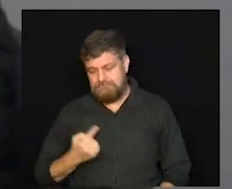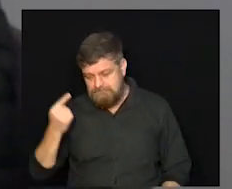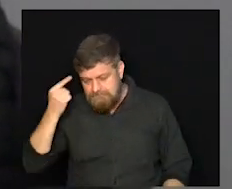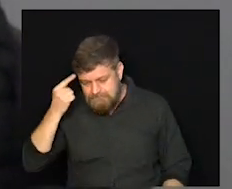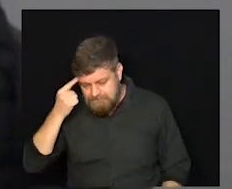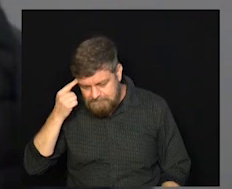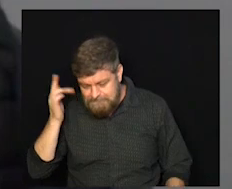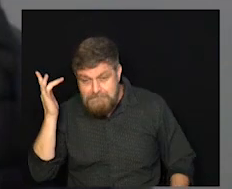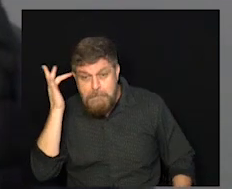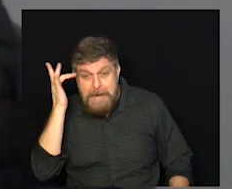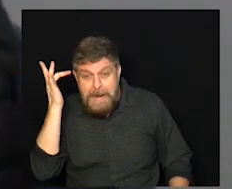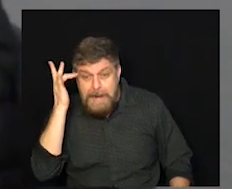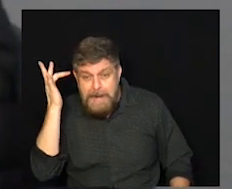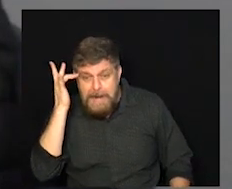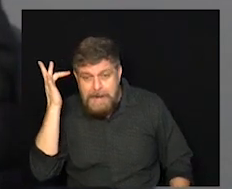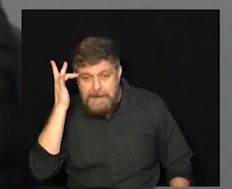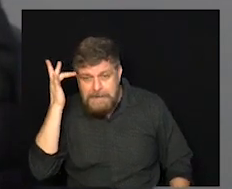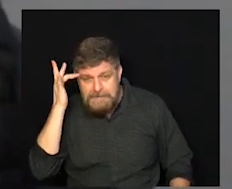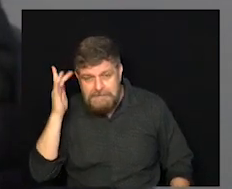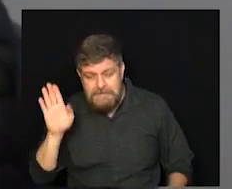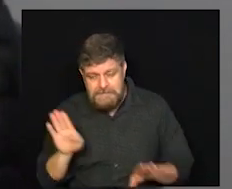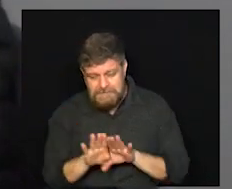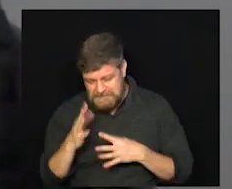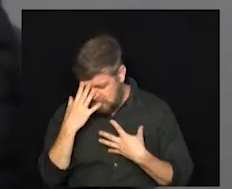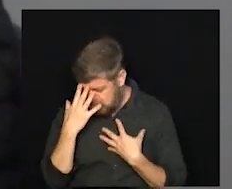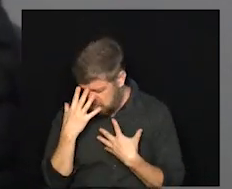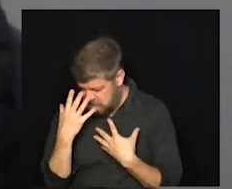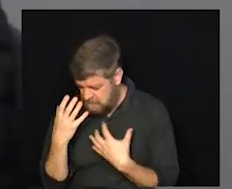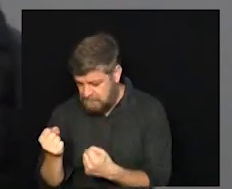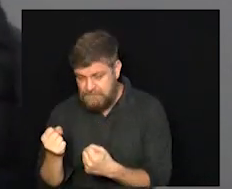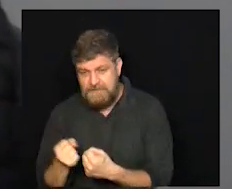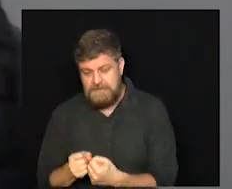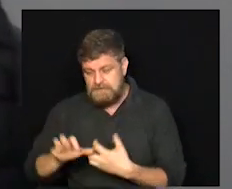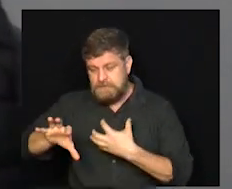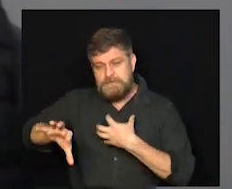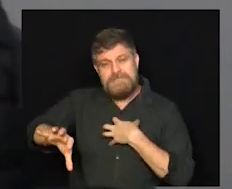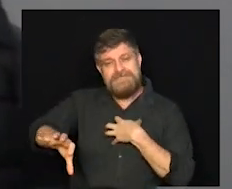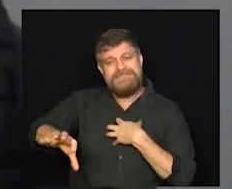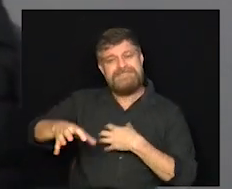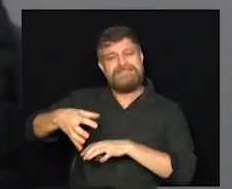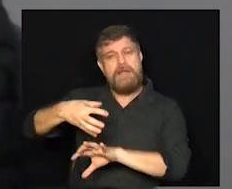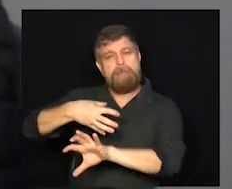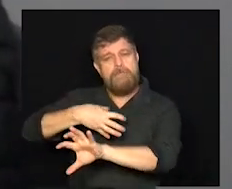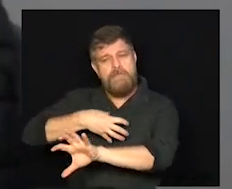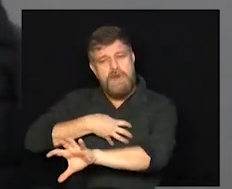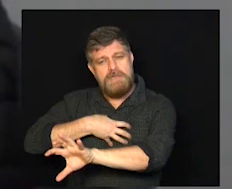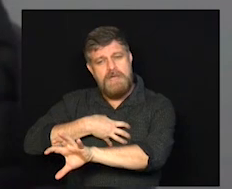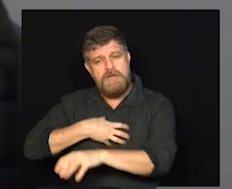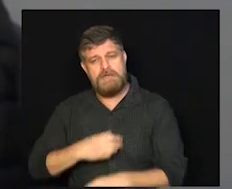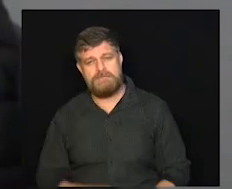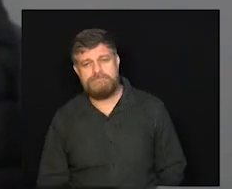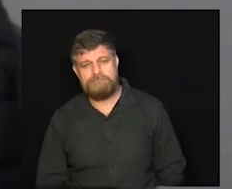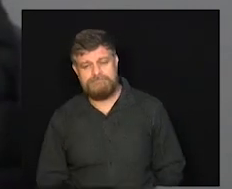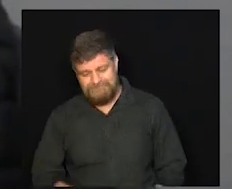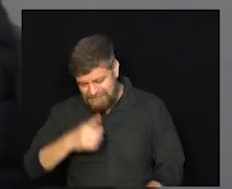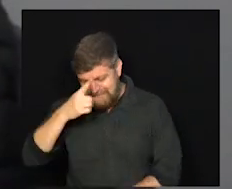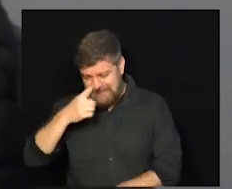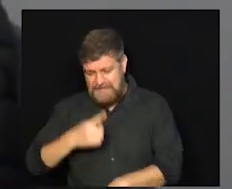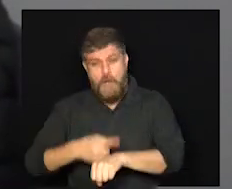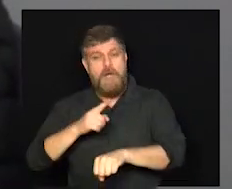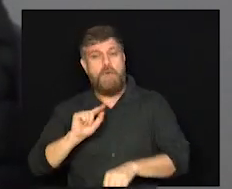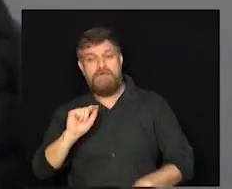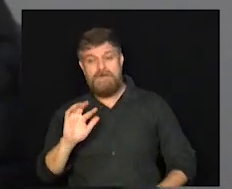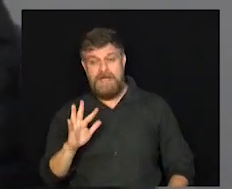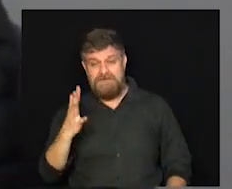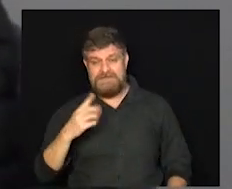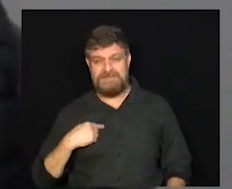de devoção, de se importar, quem sabe, nesse momento, então,